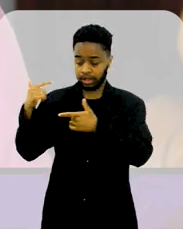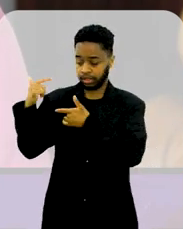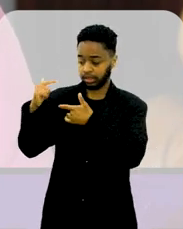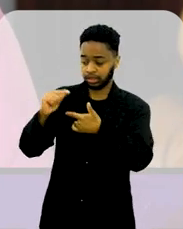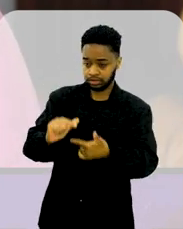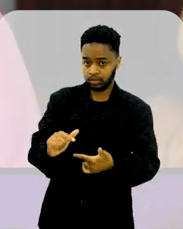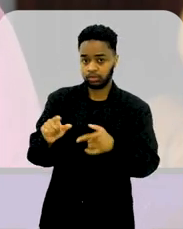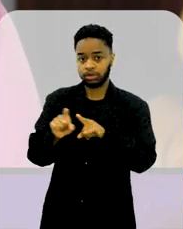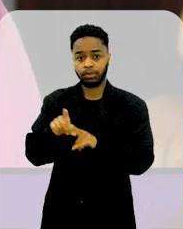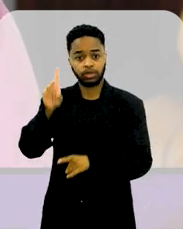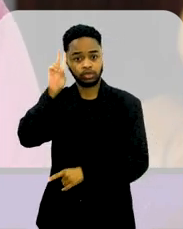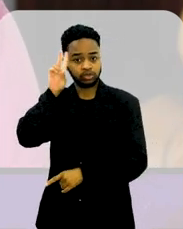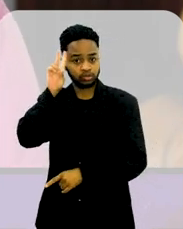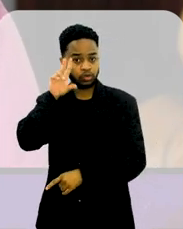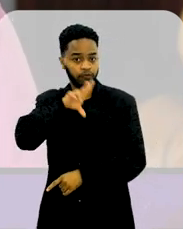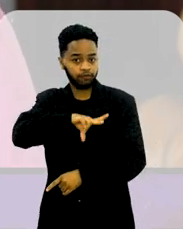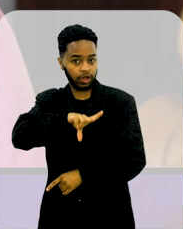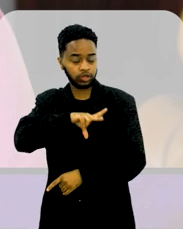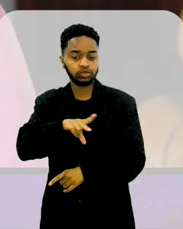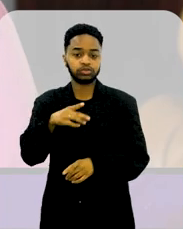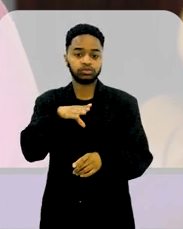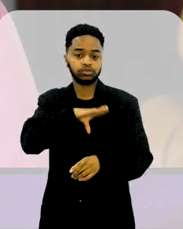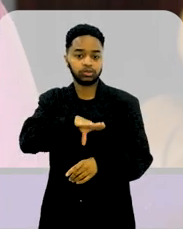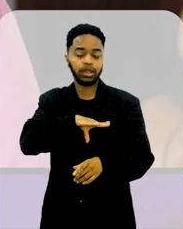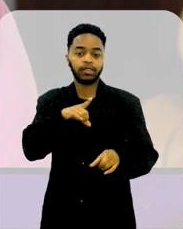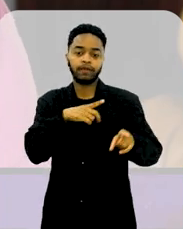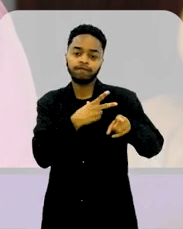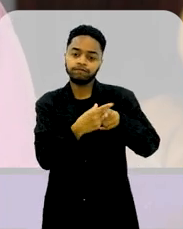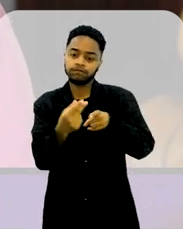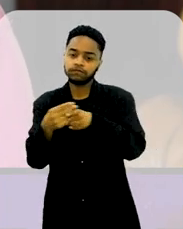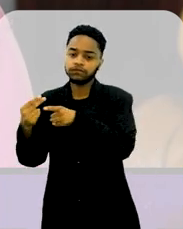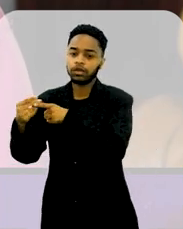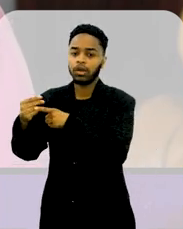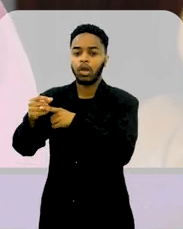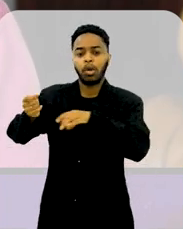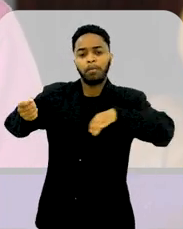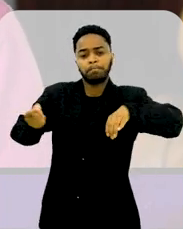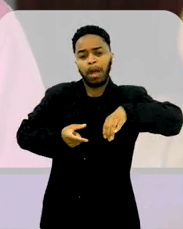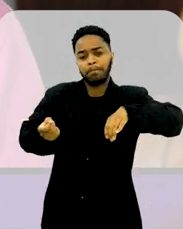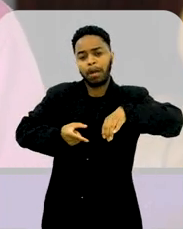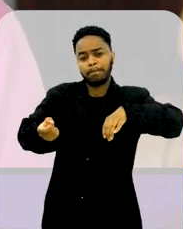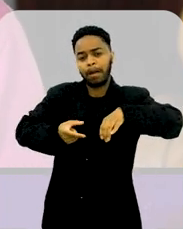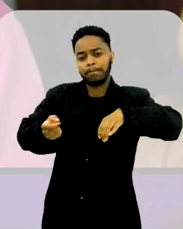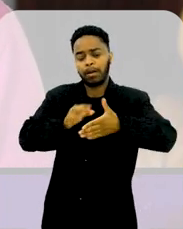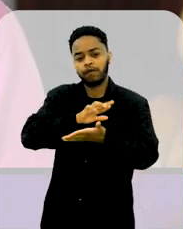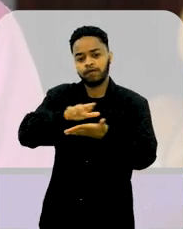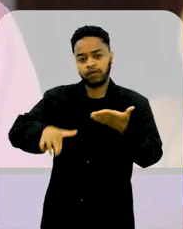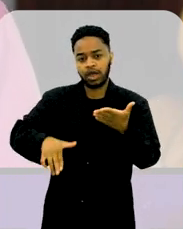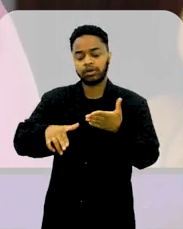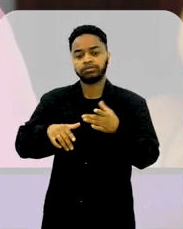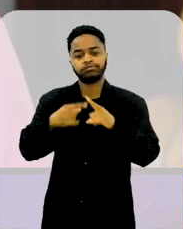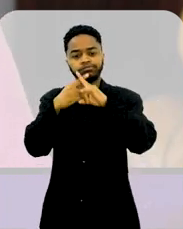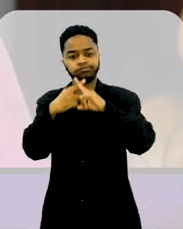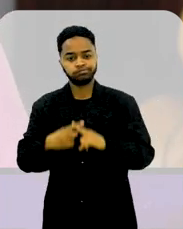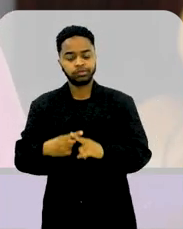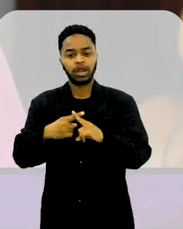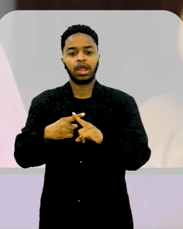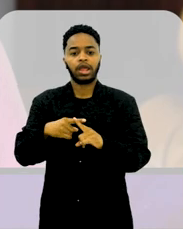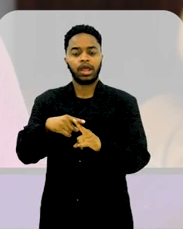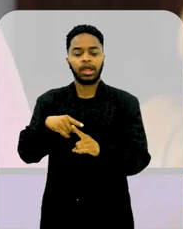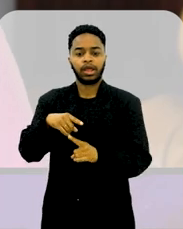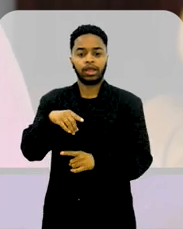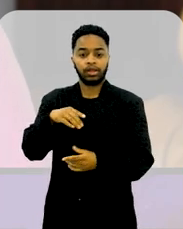história do Vasco de conquistas de artilheiros em campeonato sejam eles carioca Copa do